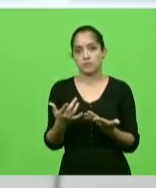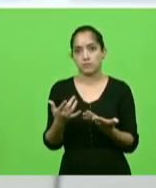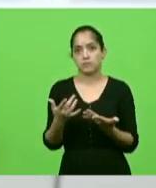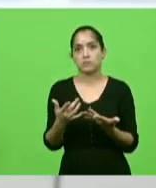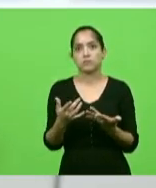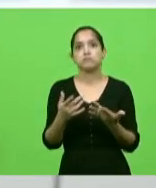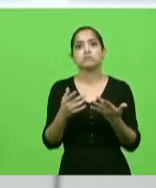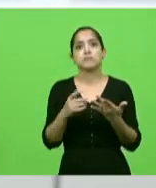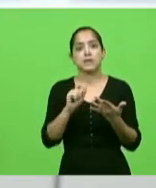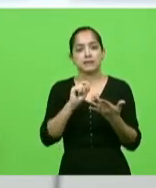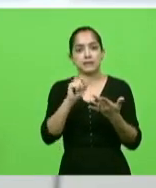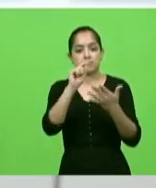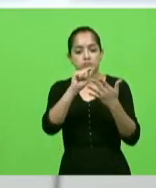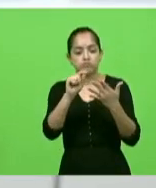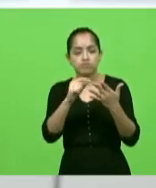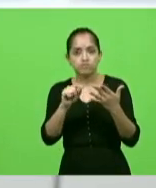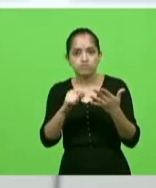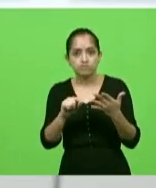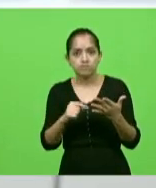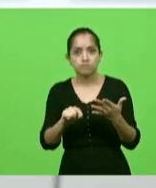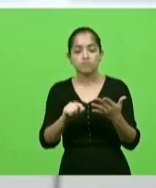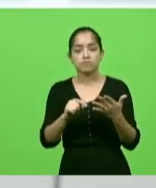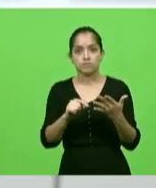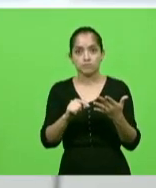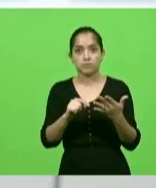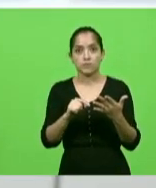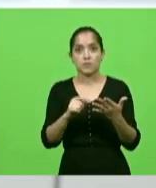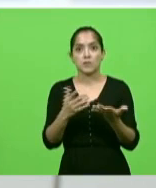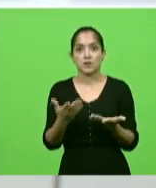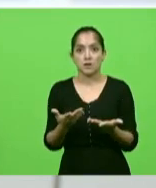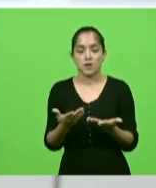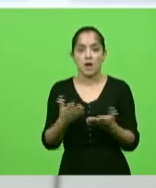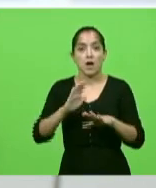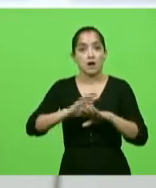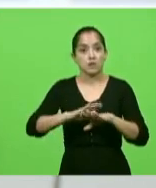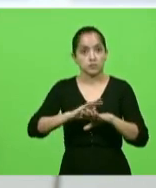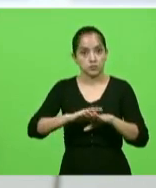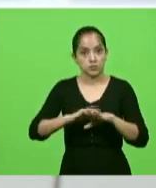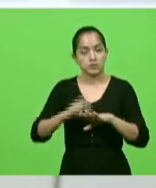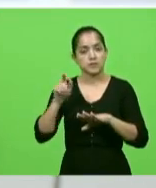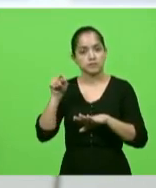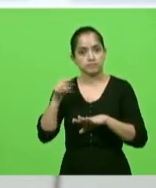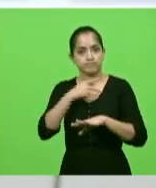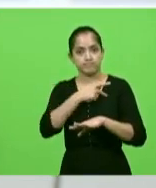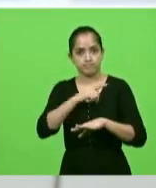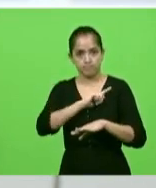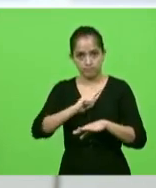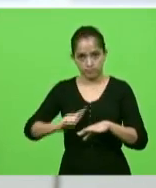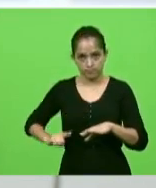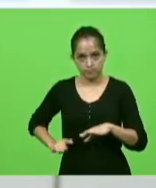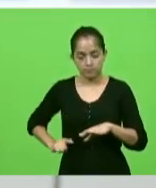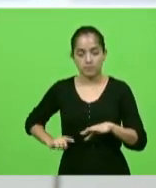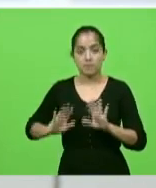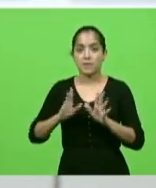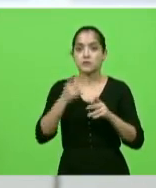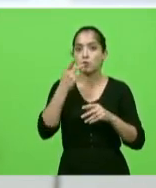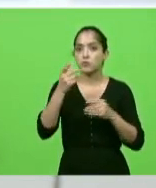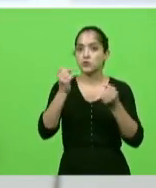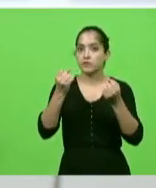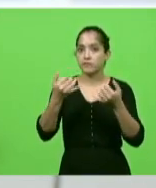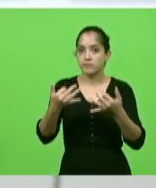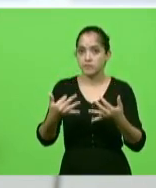existem nos autos em perspectiva que se contrapõe à suposta autoria de ser Governador faz conforme já Vitor